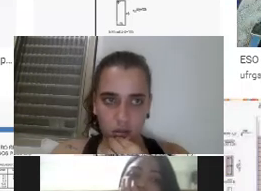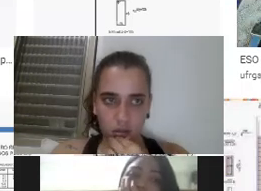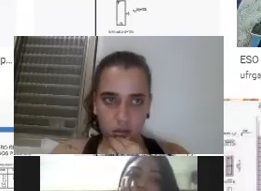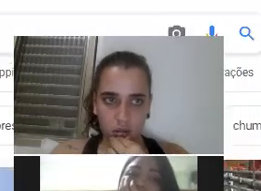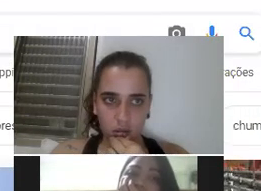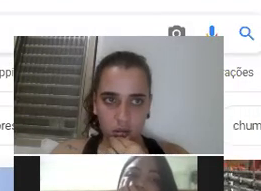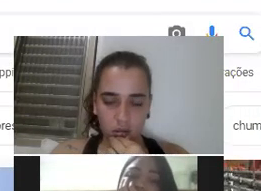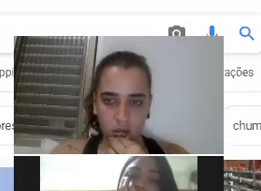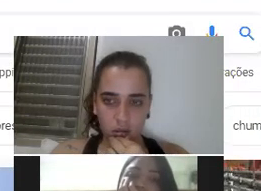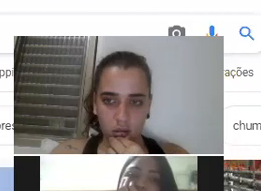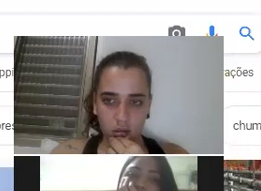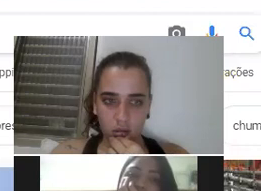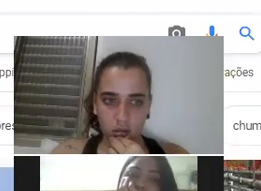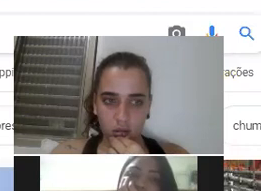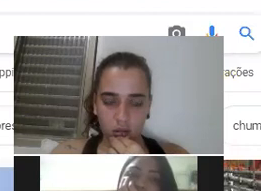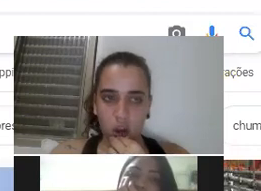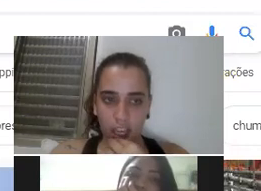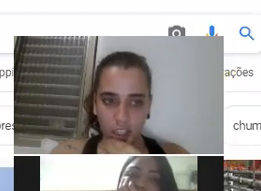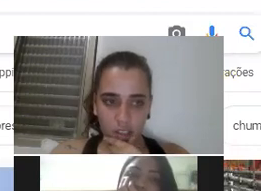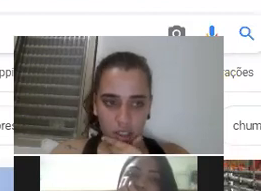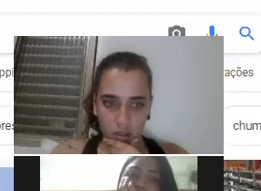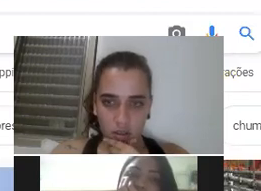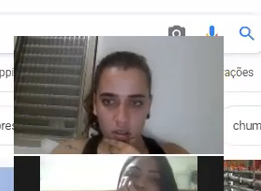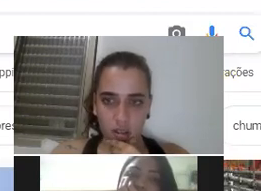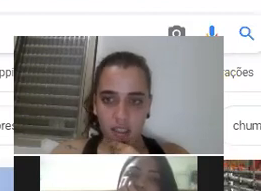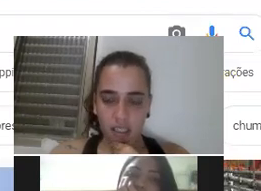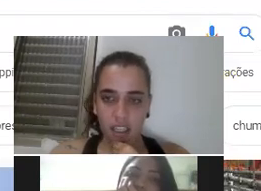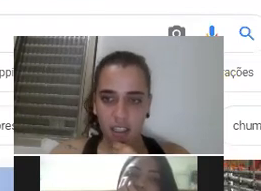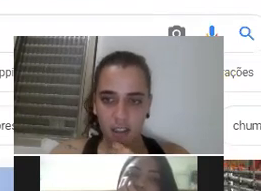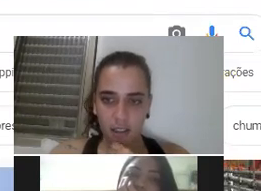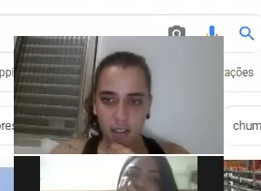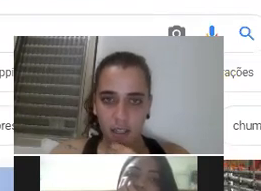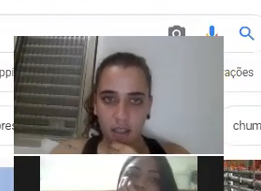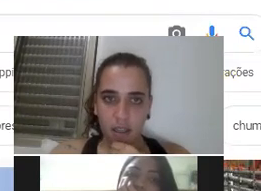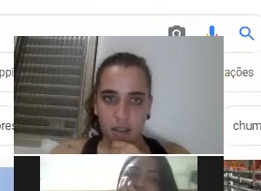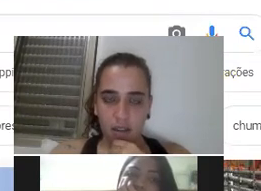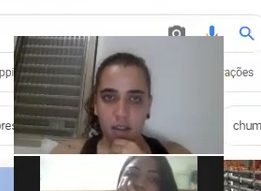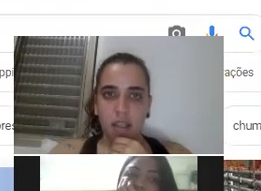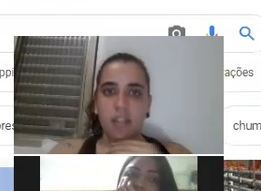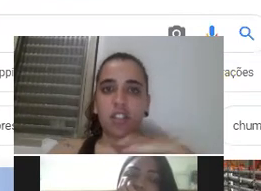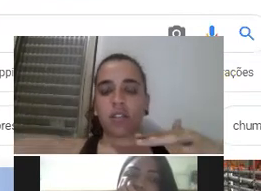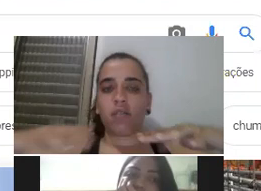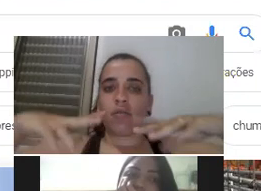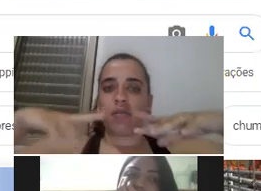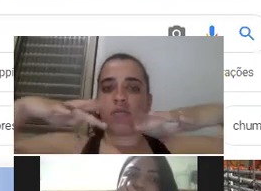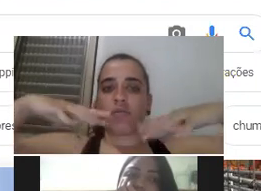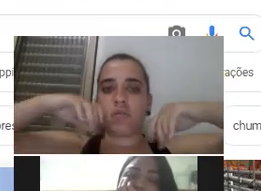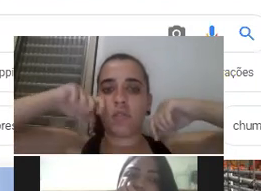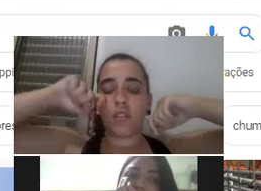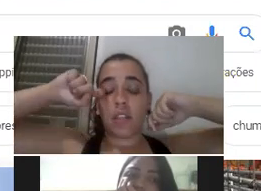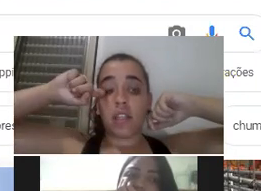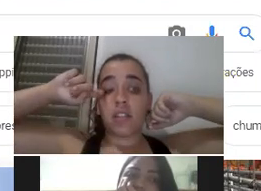Mas ele não toca o chão, correto? Os dois Correto. ficam suspensos. Ah, Sim. tá. Os dois, era essa a minha dúvida. Os dois ficam